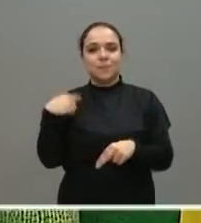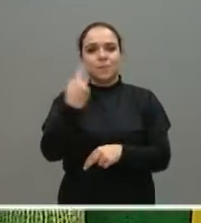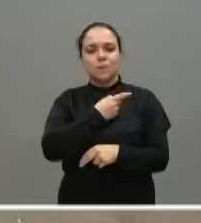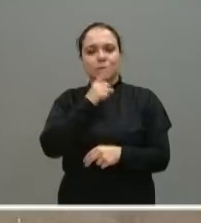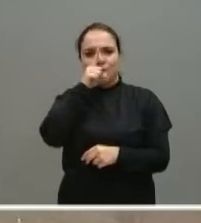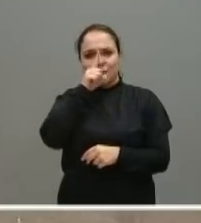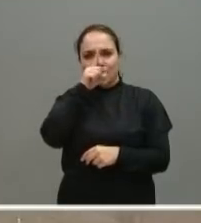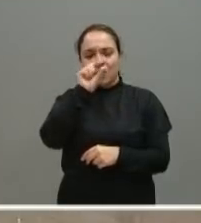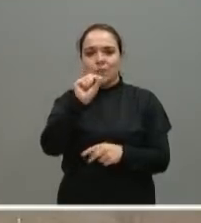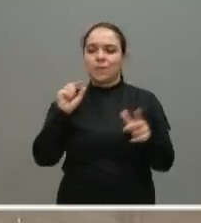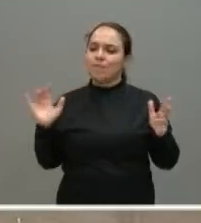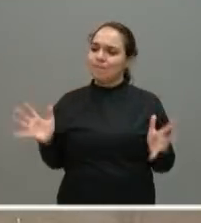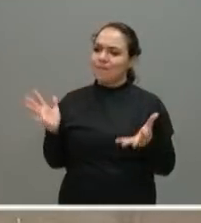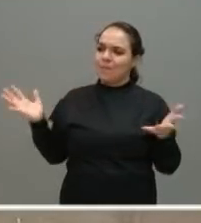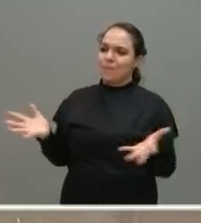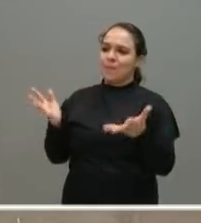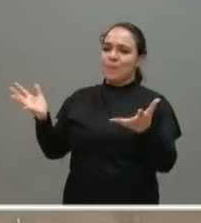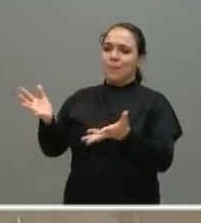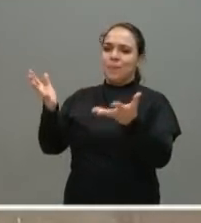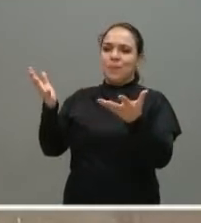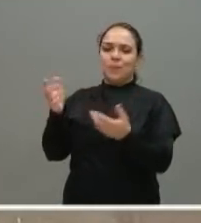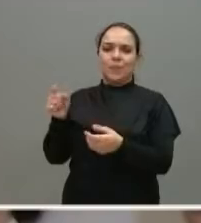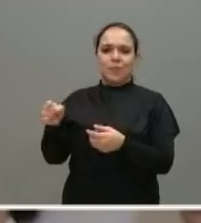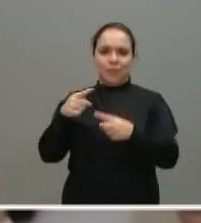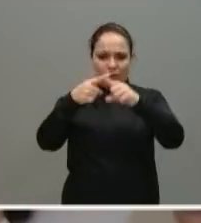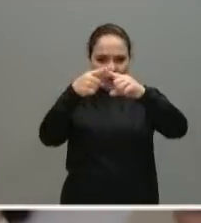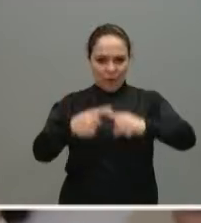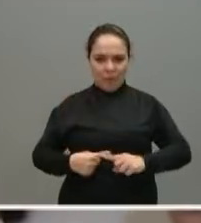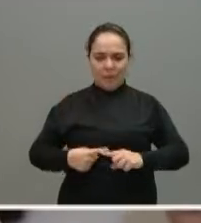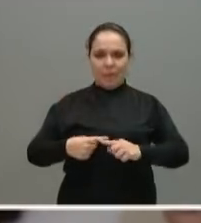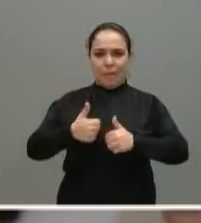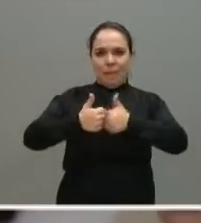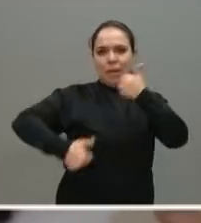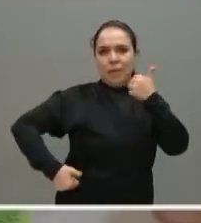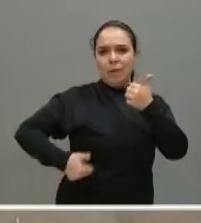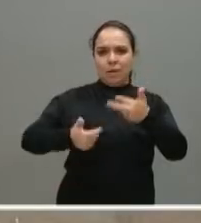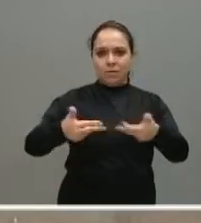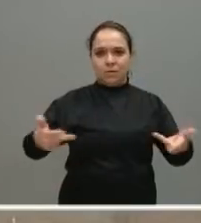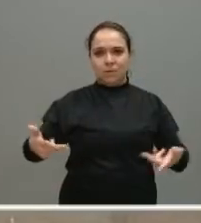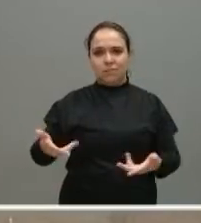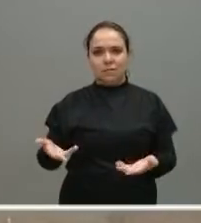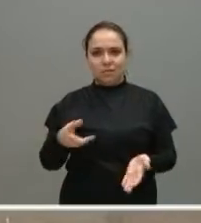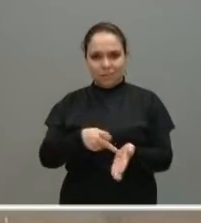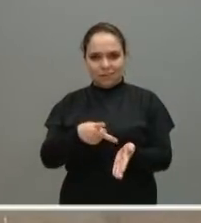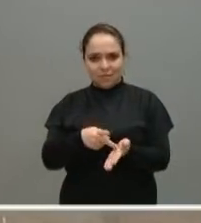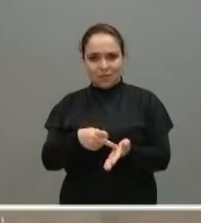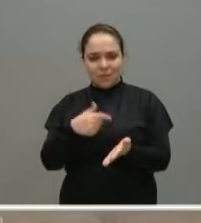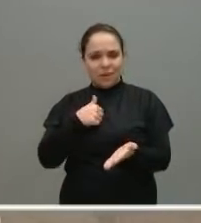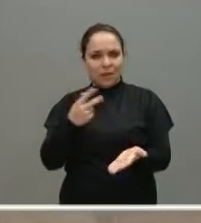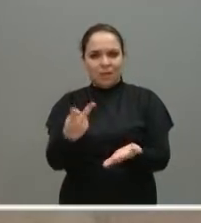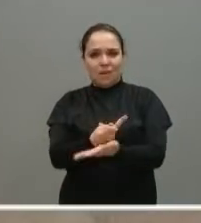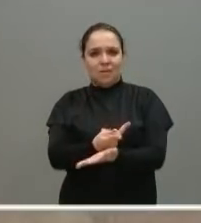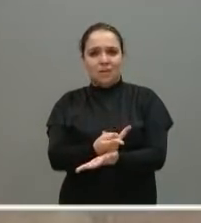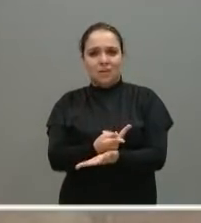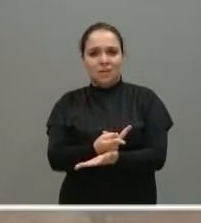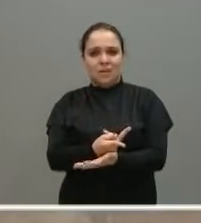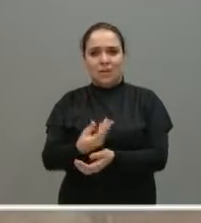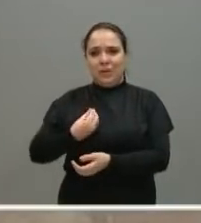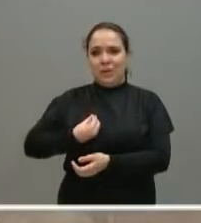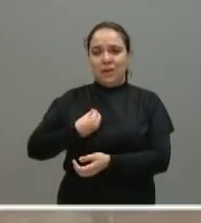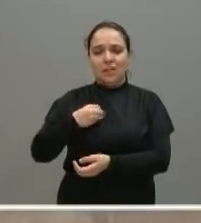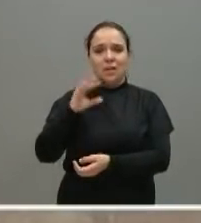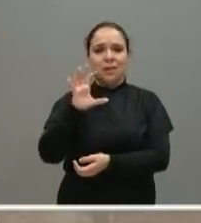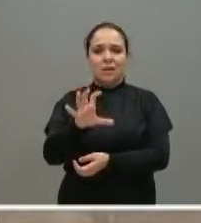perigo, é um estímulo exagerado da competitividade. Estou errado? Nós vivemos, gente,